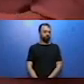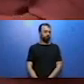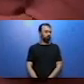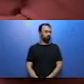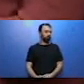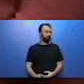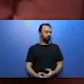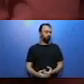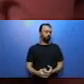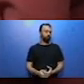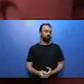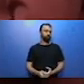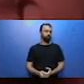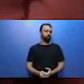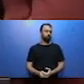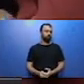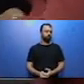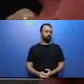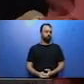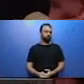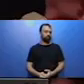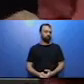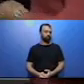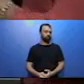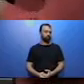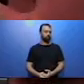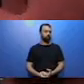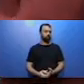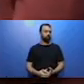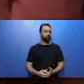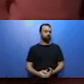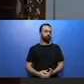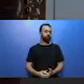perna, chegando até o chão.